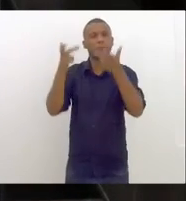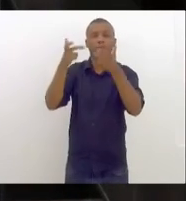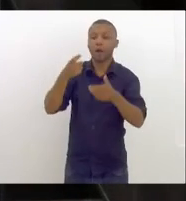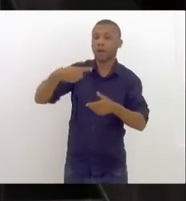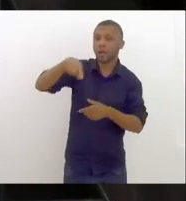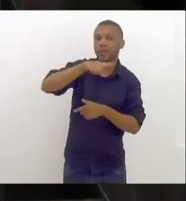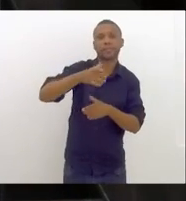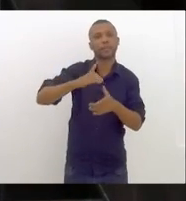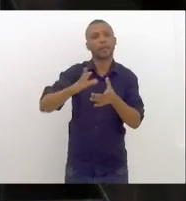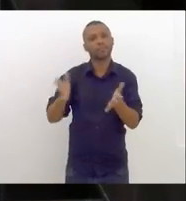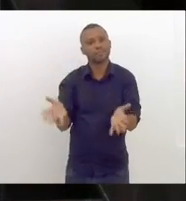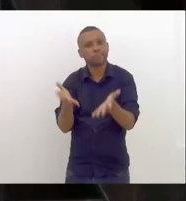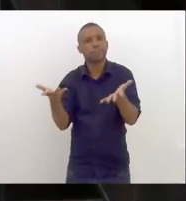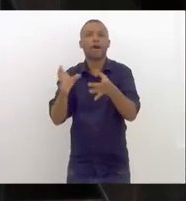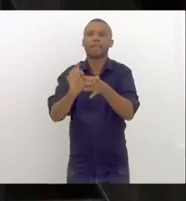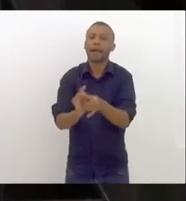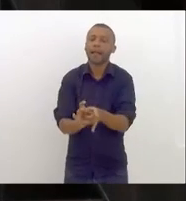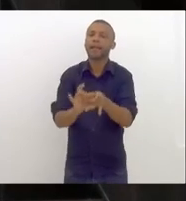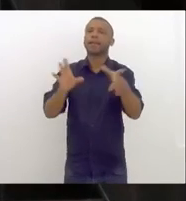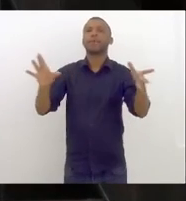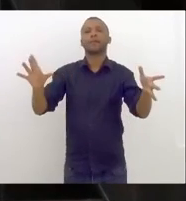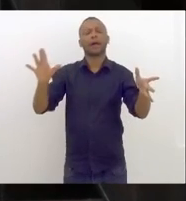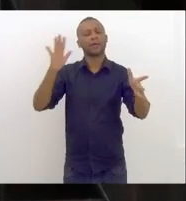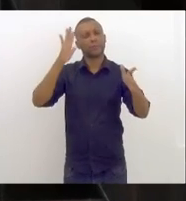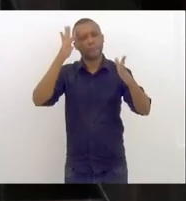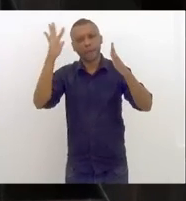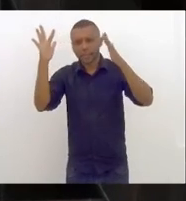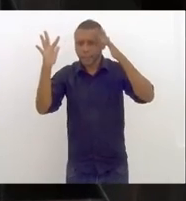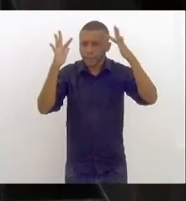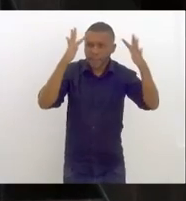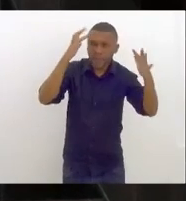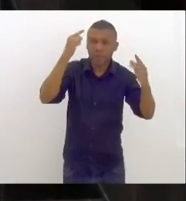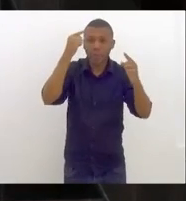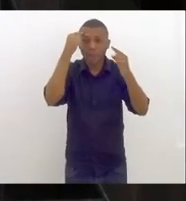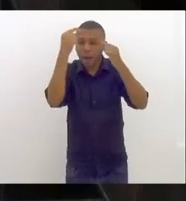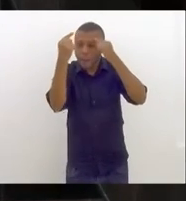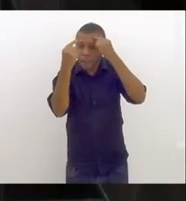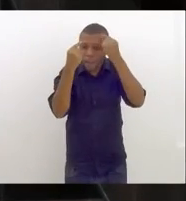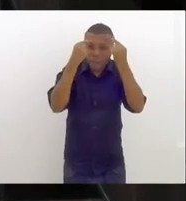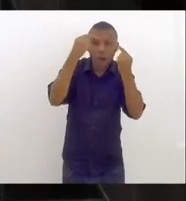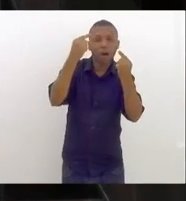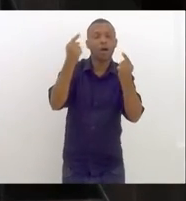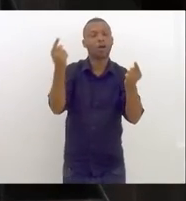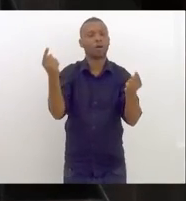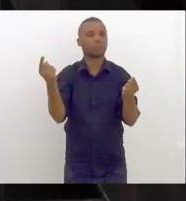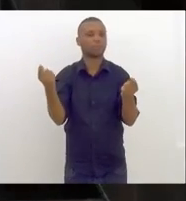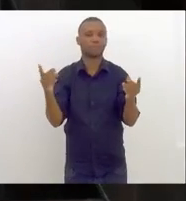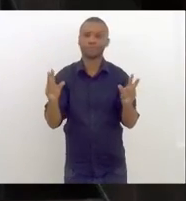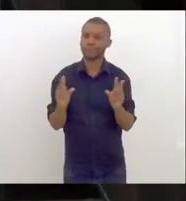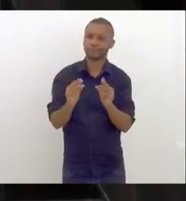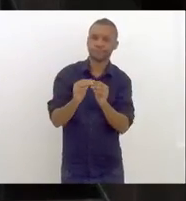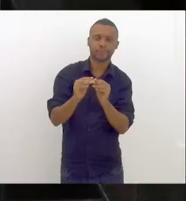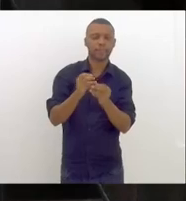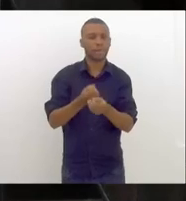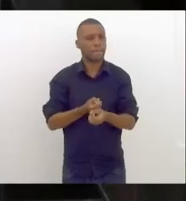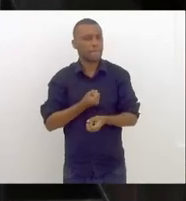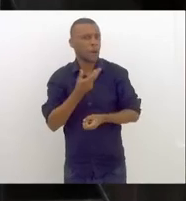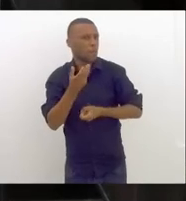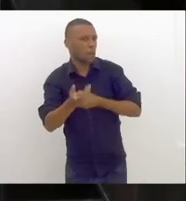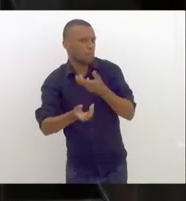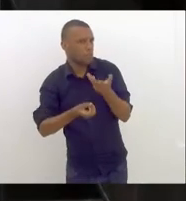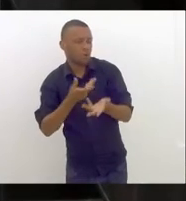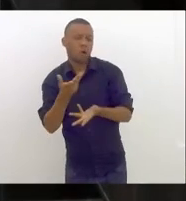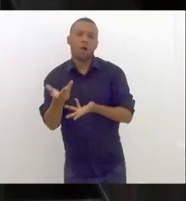promovem as liberdades não é a liberdade de pensamento a liberdade de criação a liberdade é enfim dispressão a liberdade